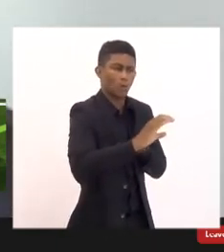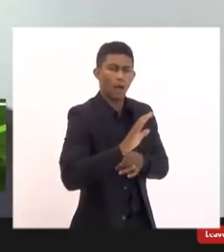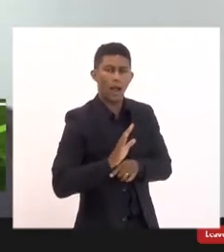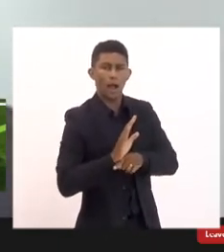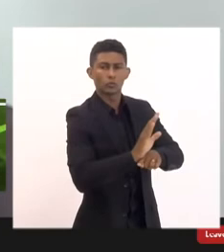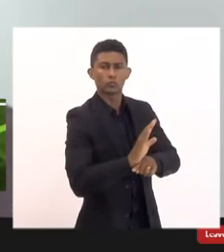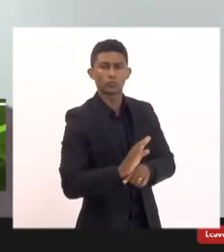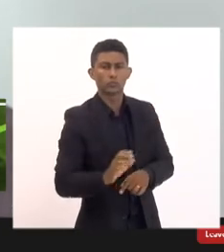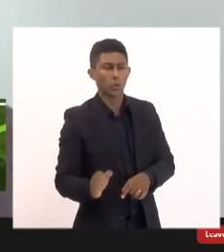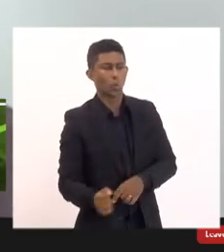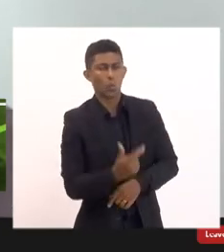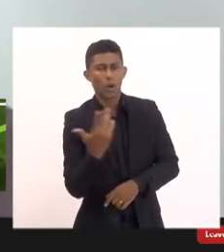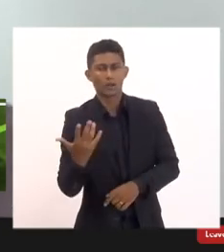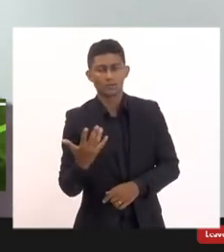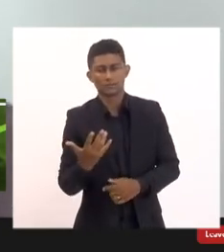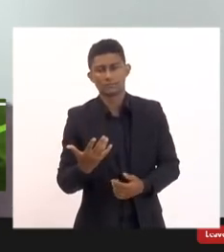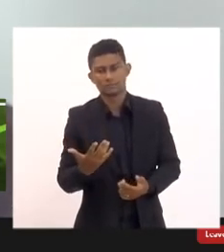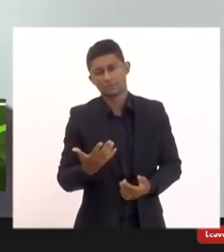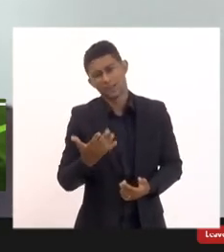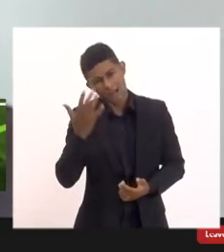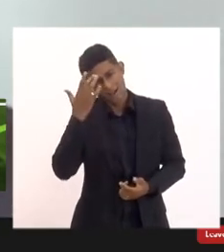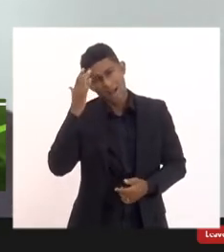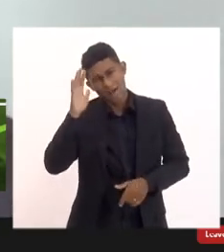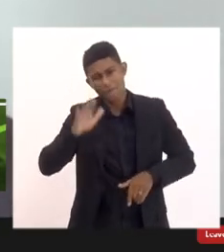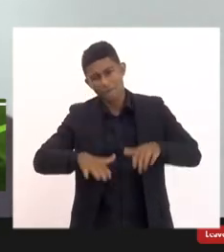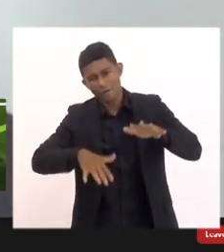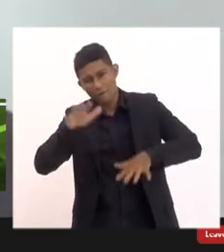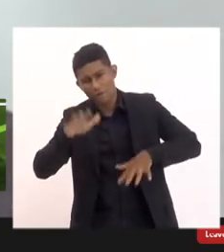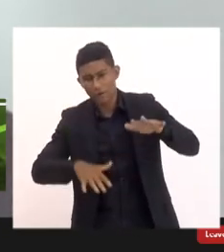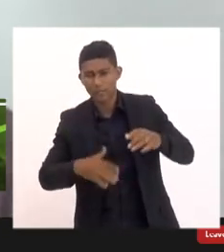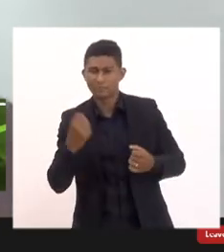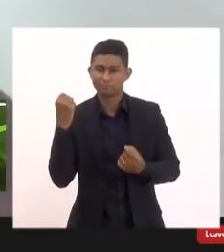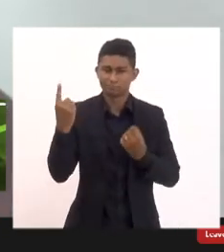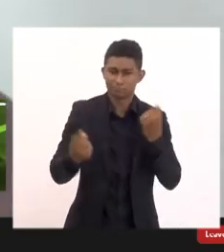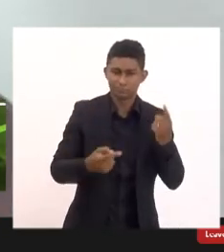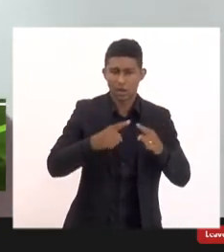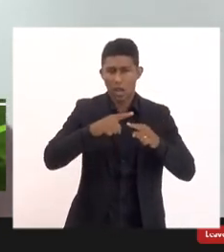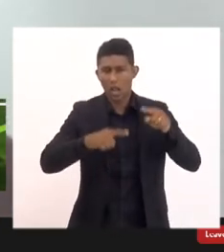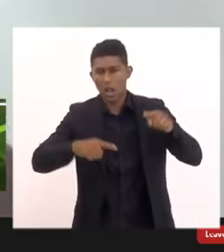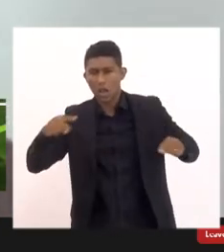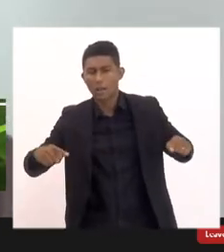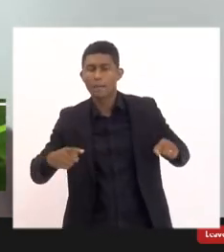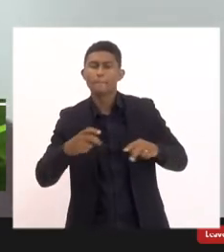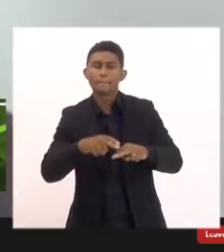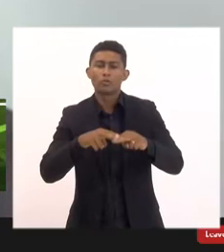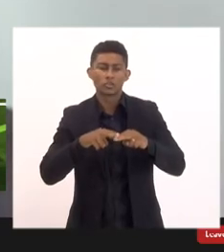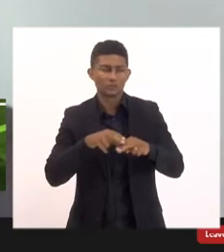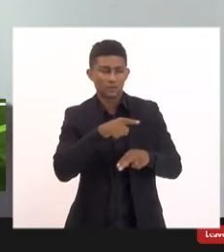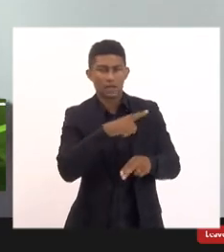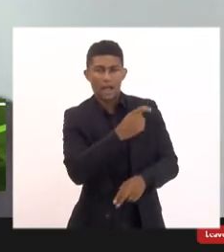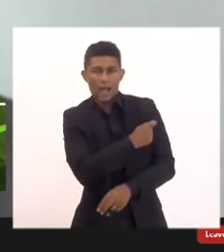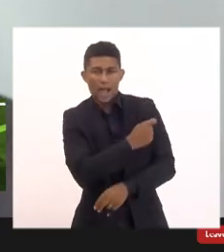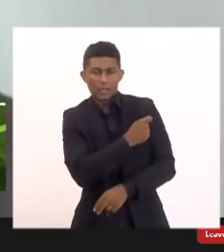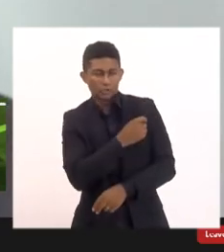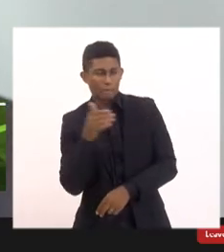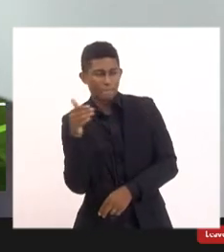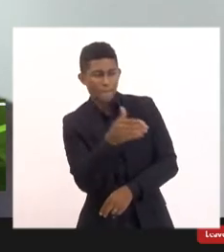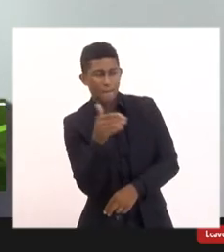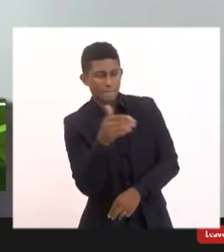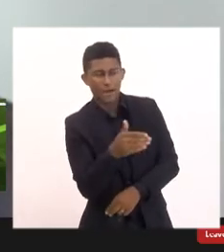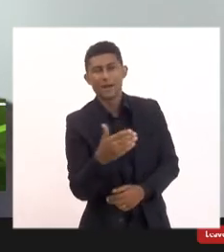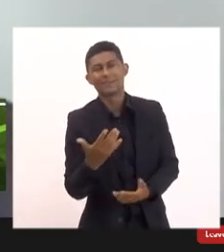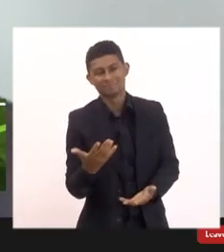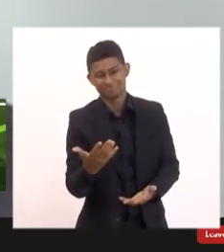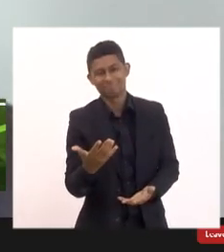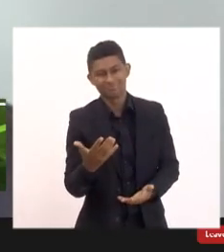em relação ao número de matrículas, mas que esclareçam a forma de cálculo, né, dos valores repassados para aquisição